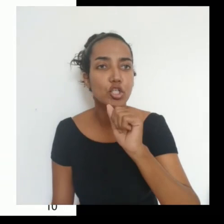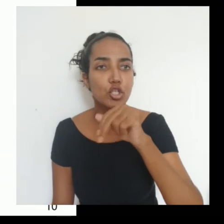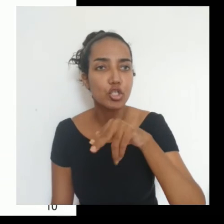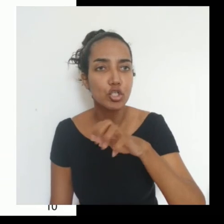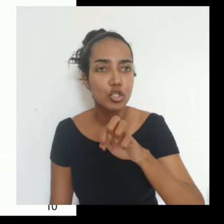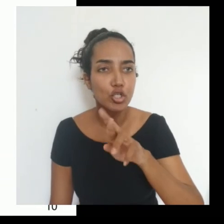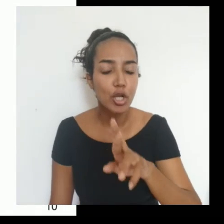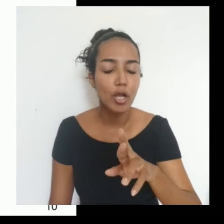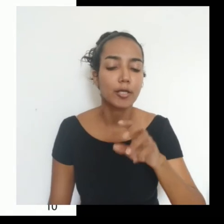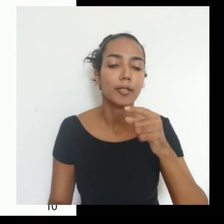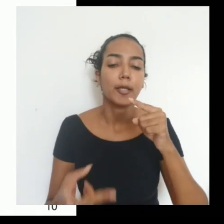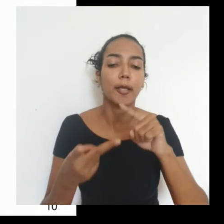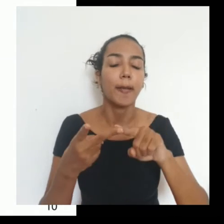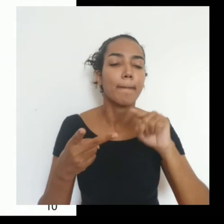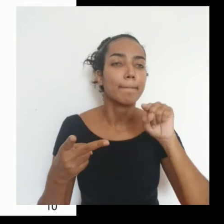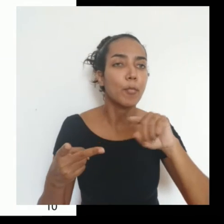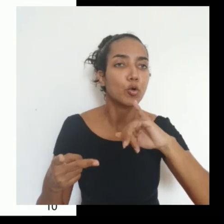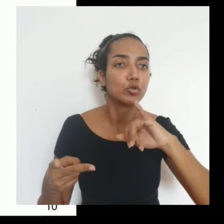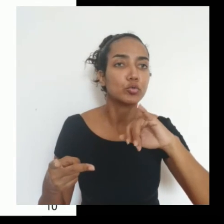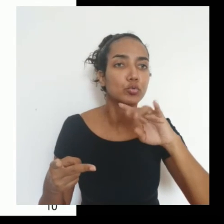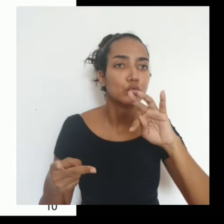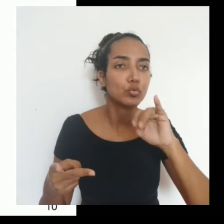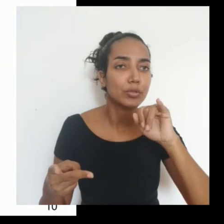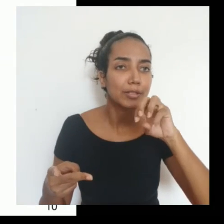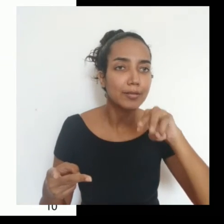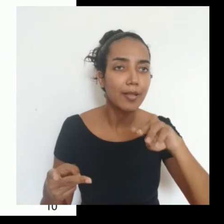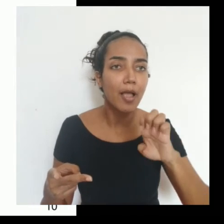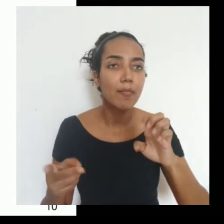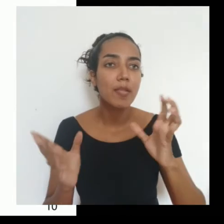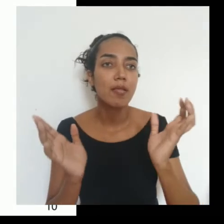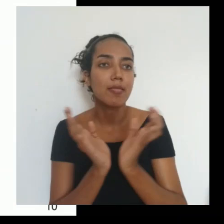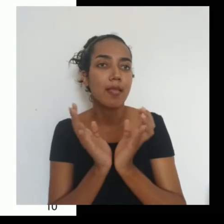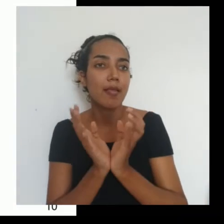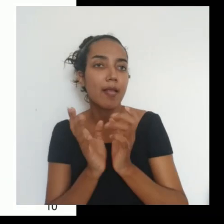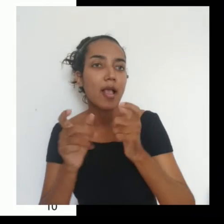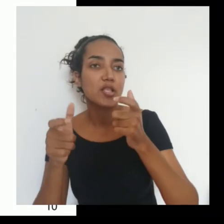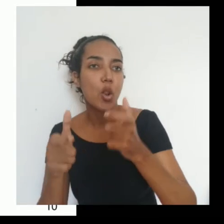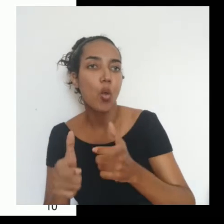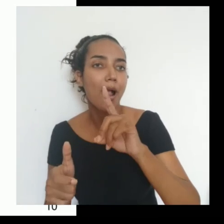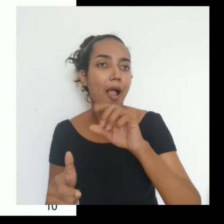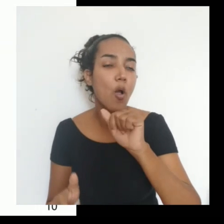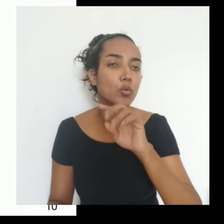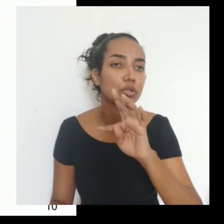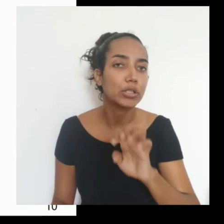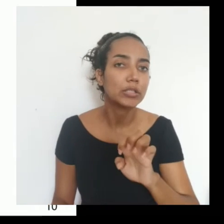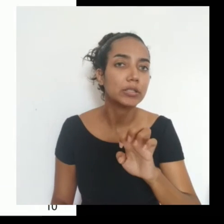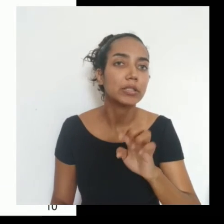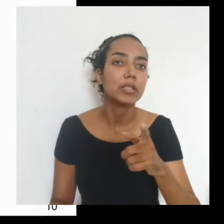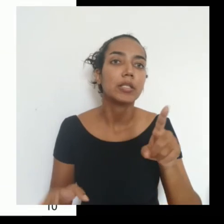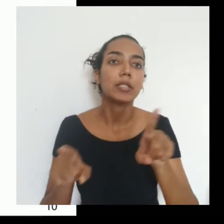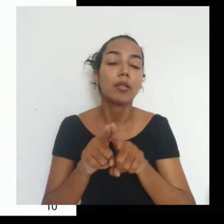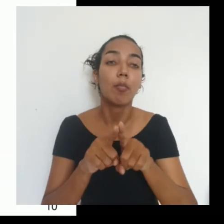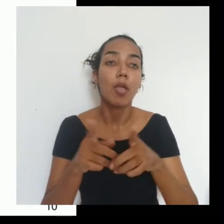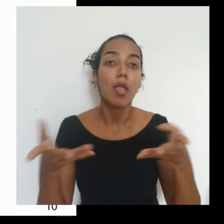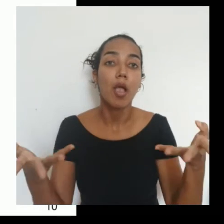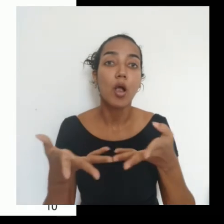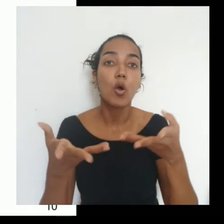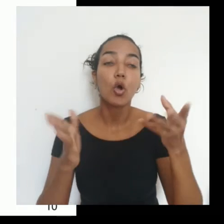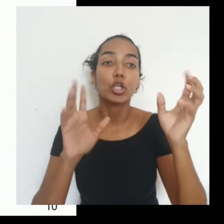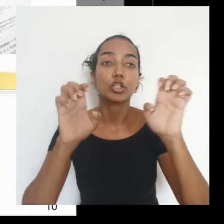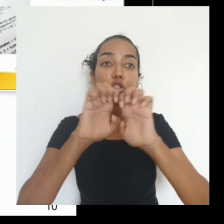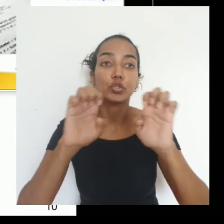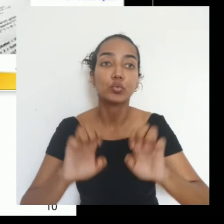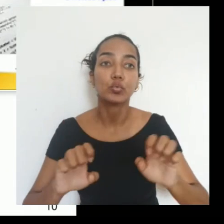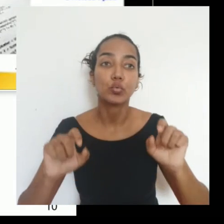inclui classes como localDate ou localDateTime, e acabamos de falar sobre estruturas e expressões de